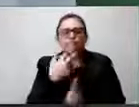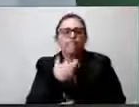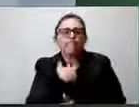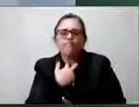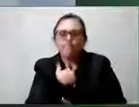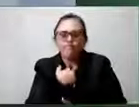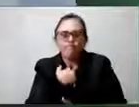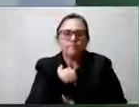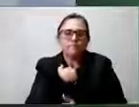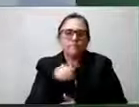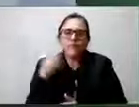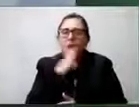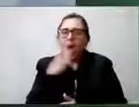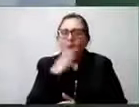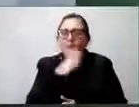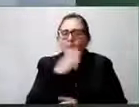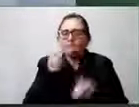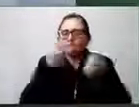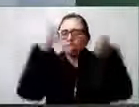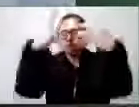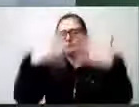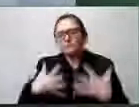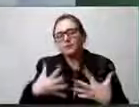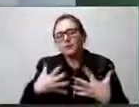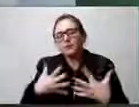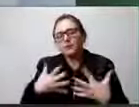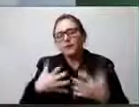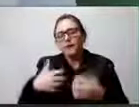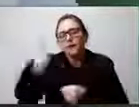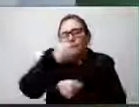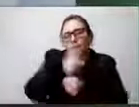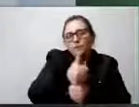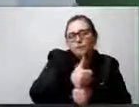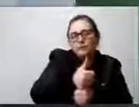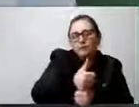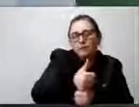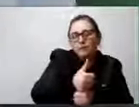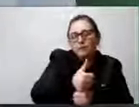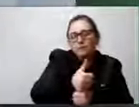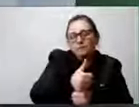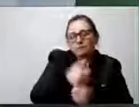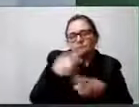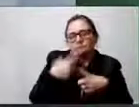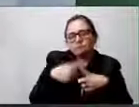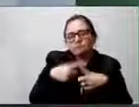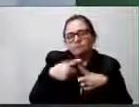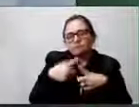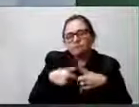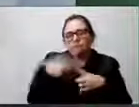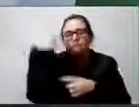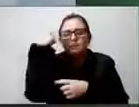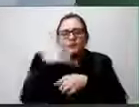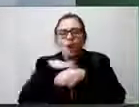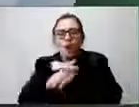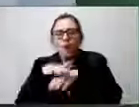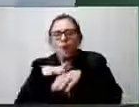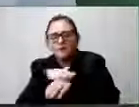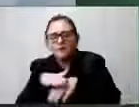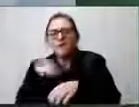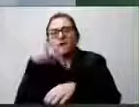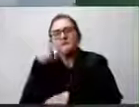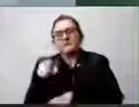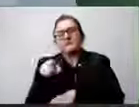pelo breve relato que a Nathalie fez, a gente não pode se posicionar para muito além disso, porque a gente precisaria conversar e perguntar outras coisas,